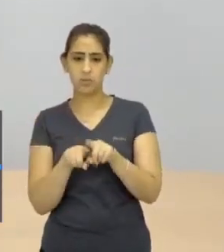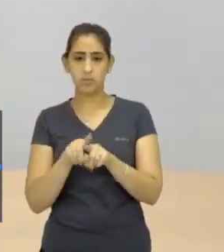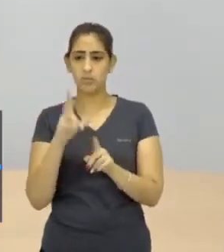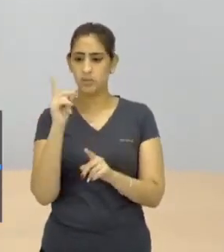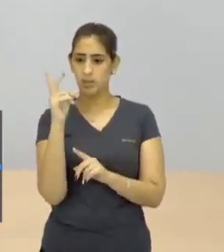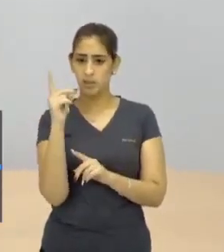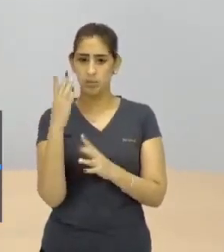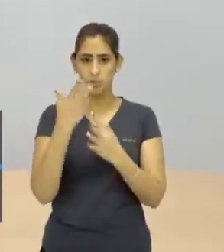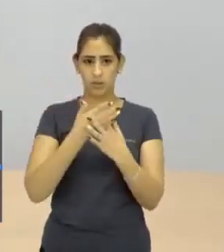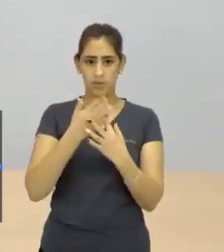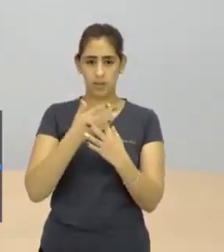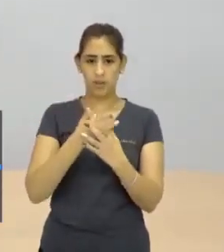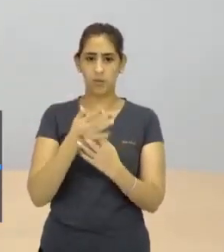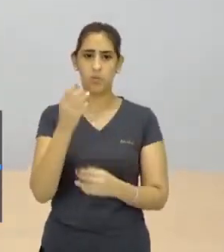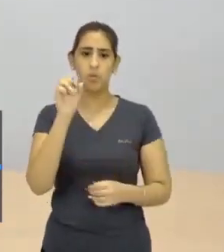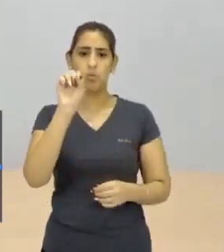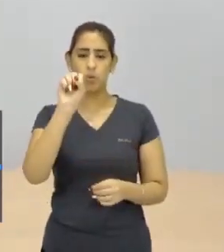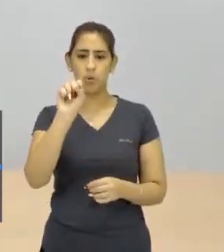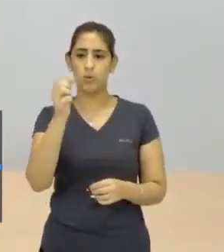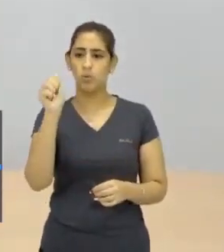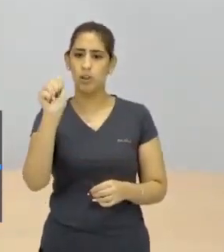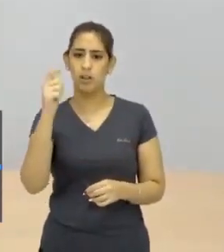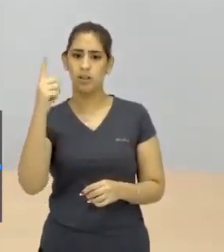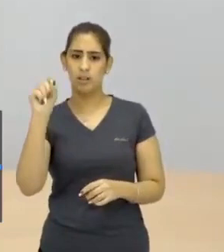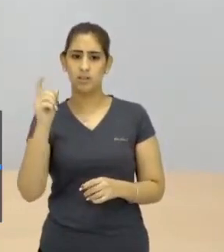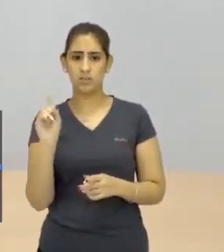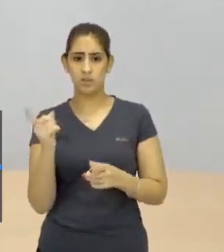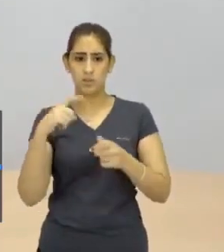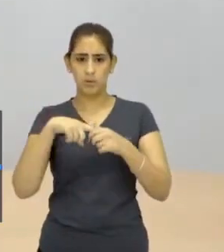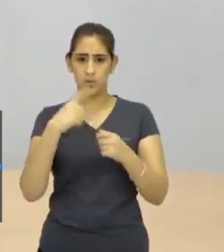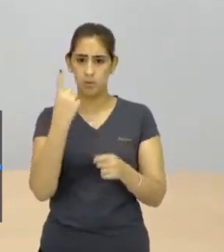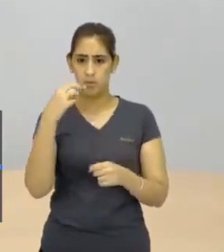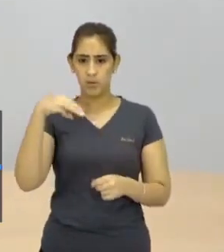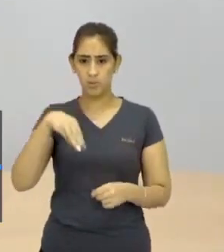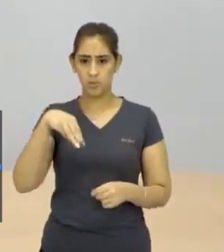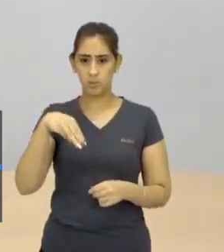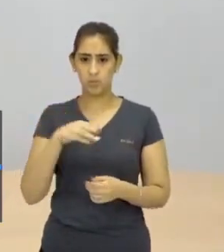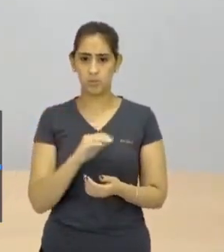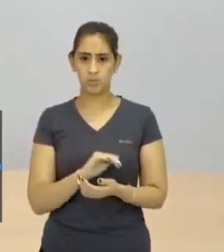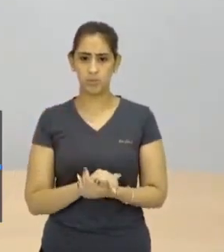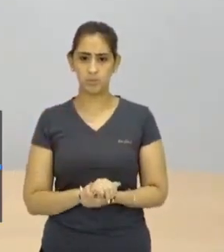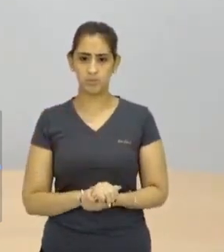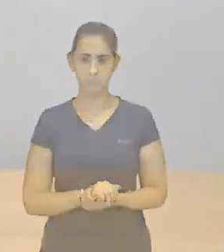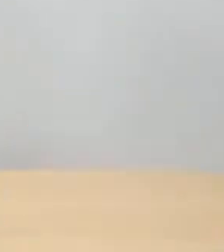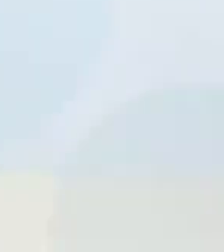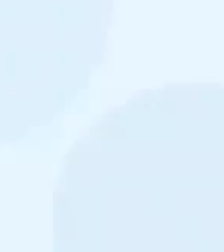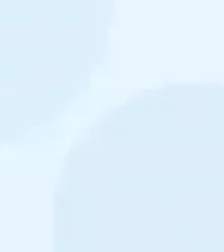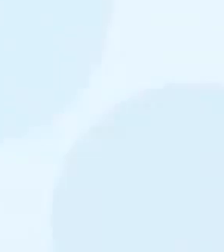no segundo intervalo, de 8 a 10. Já voltamos em 1 minuto.